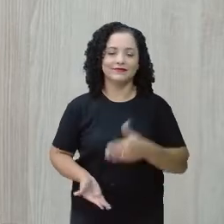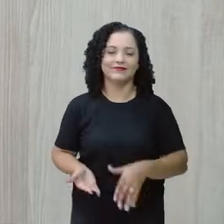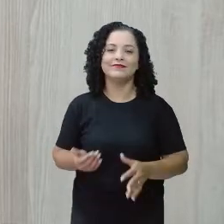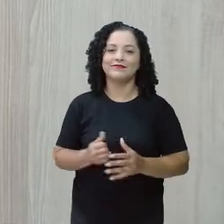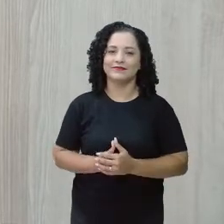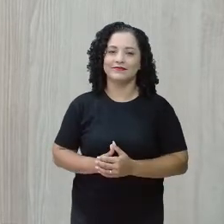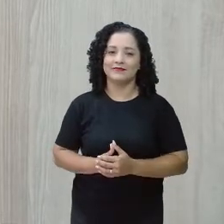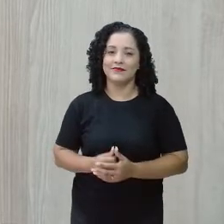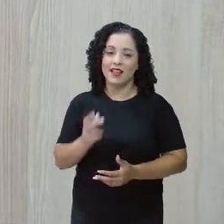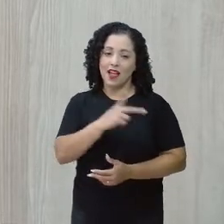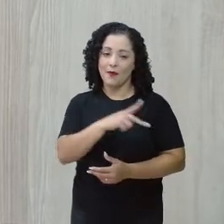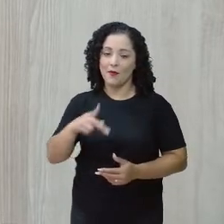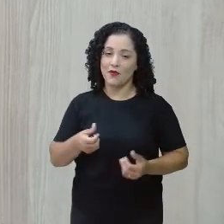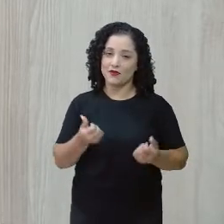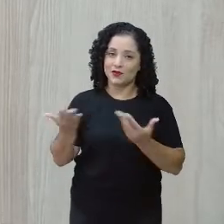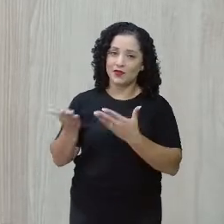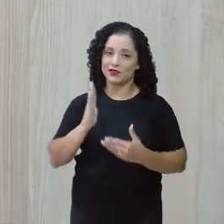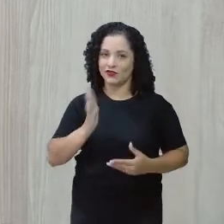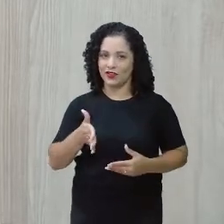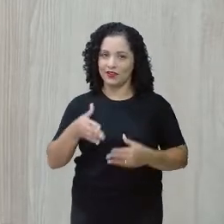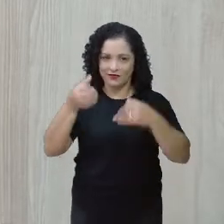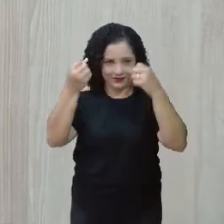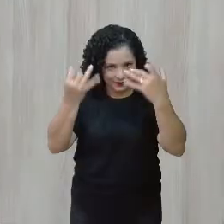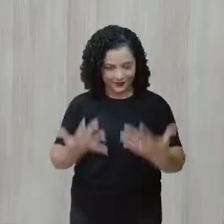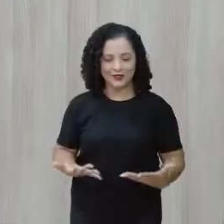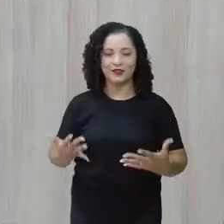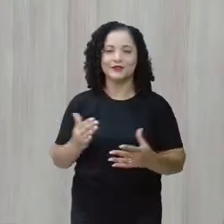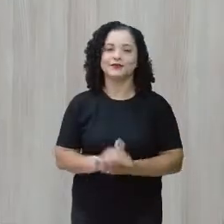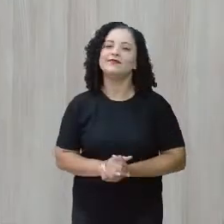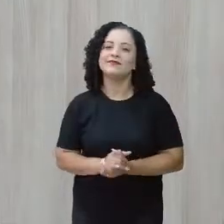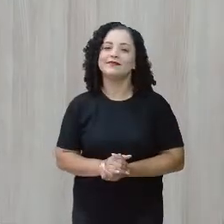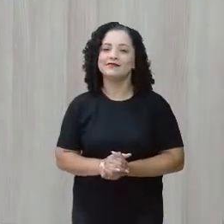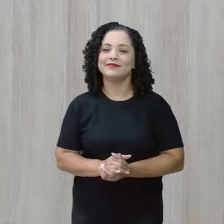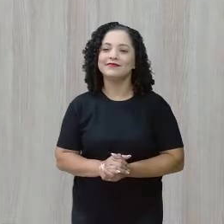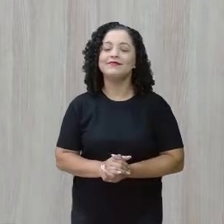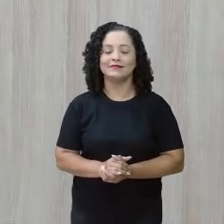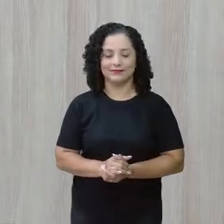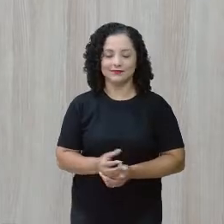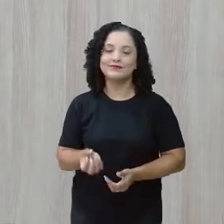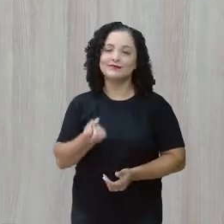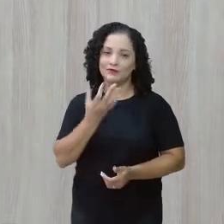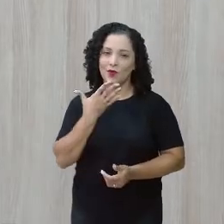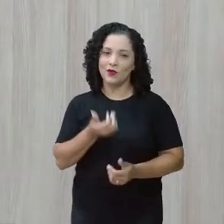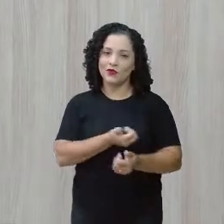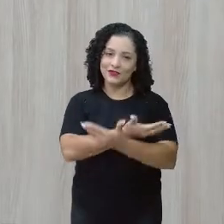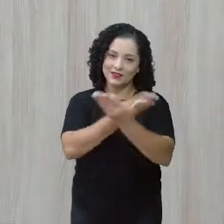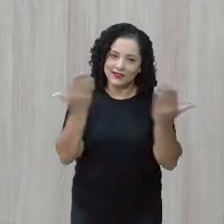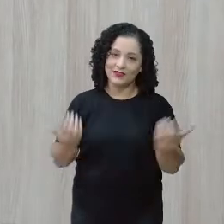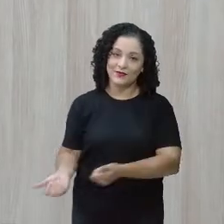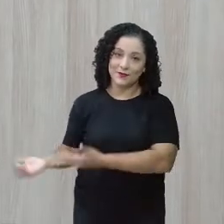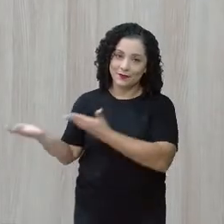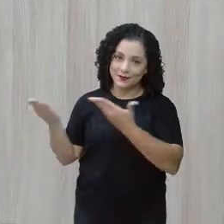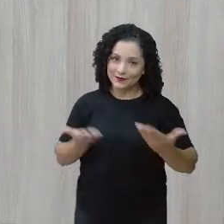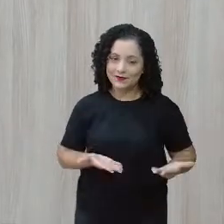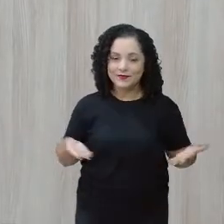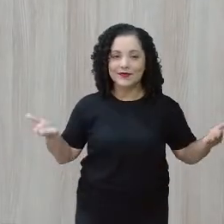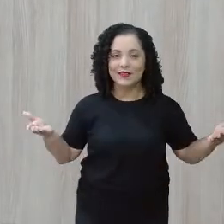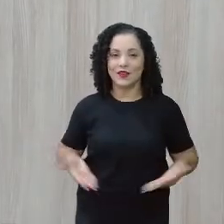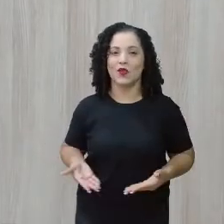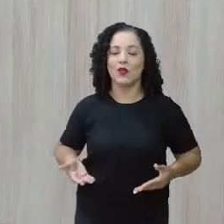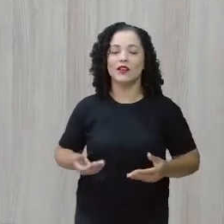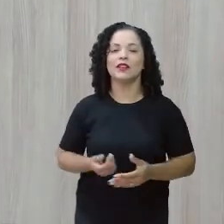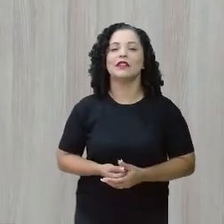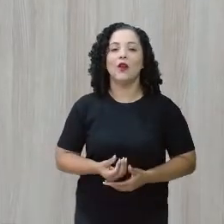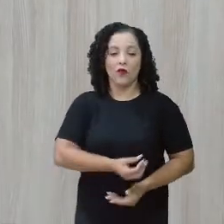aí. A professora Isabel até já falou sobre isso. Pois é, Cláudia, que bom que todos sejam bem-vindos aí a esse nosso momento ao vivo,